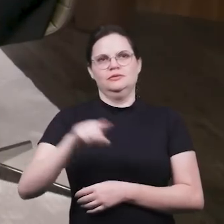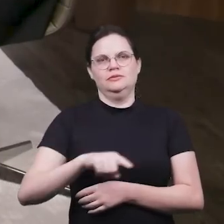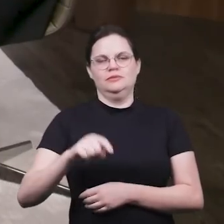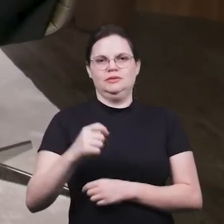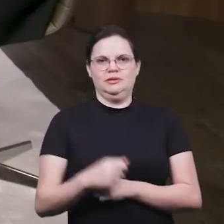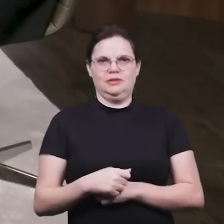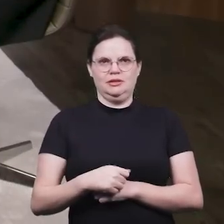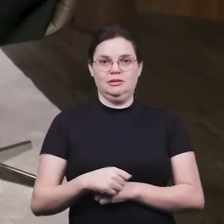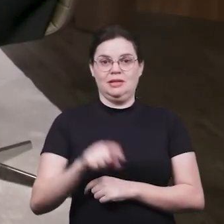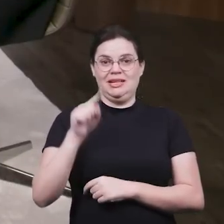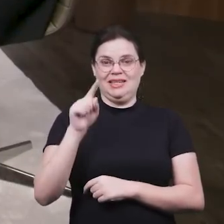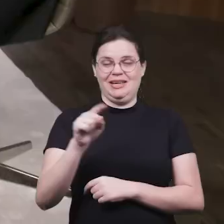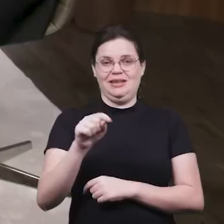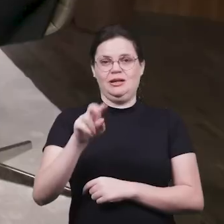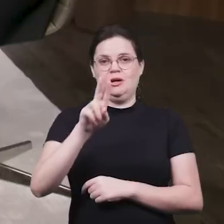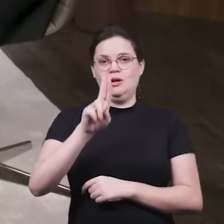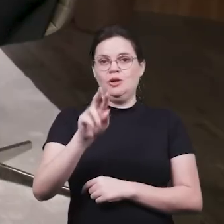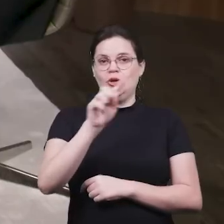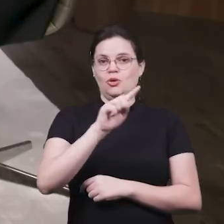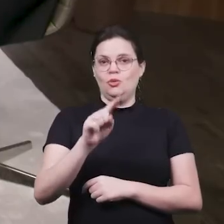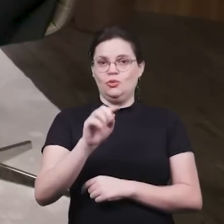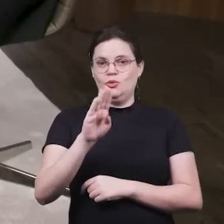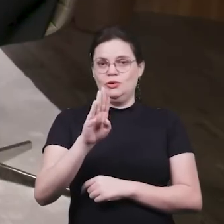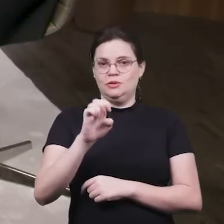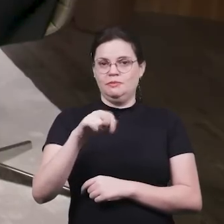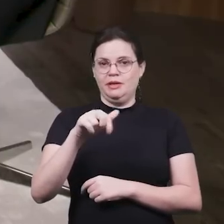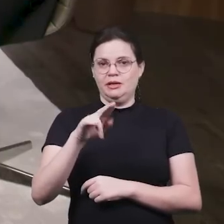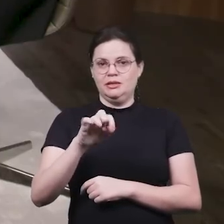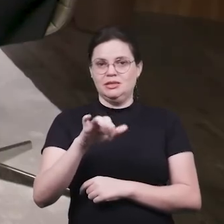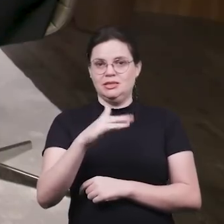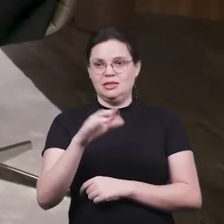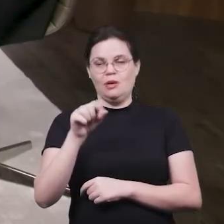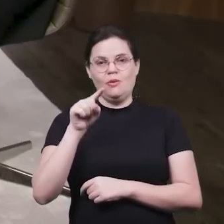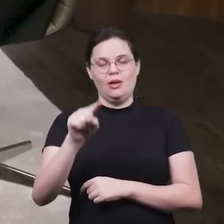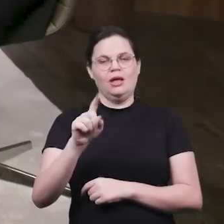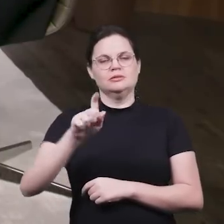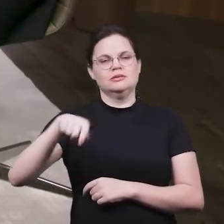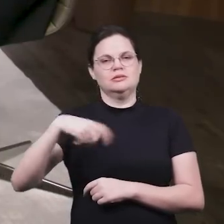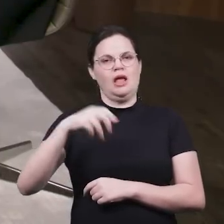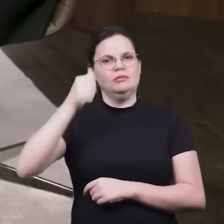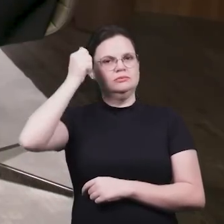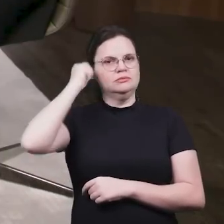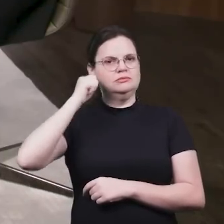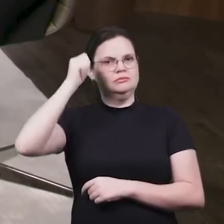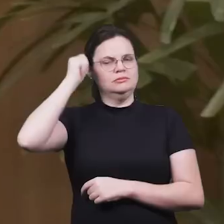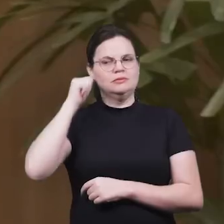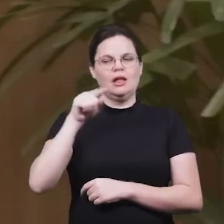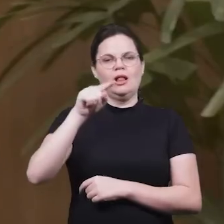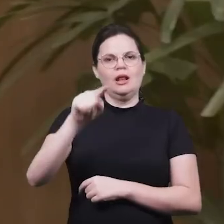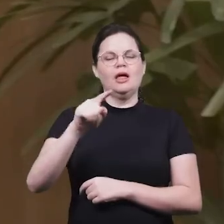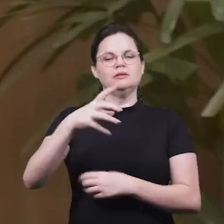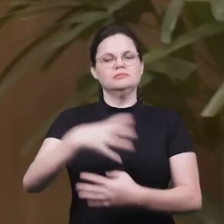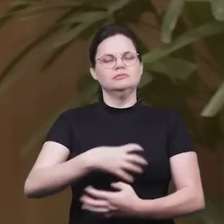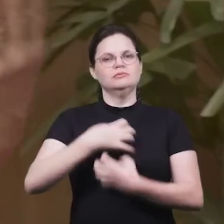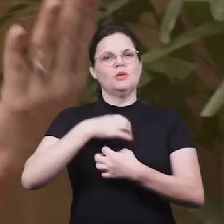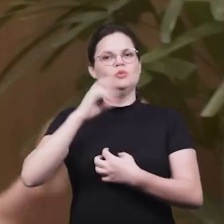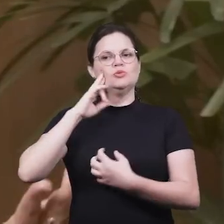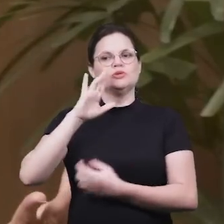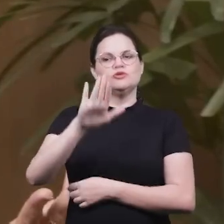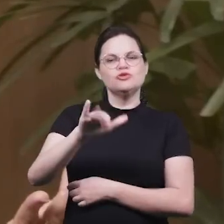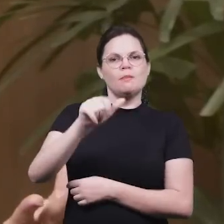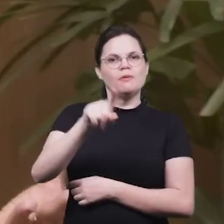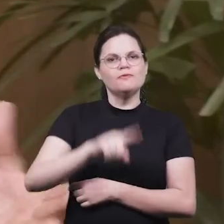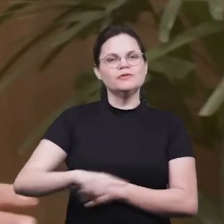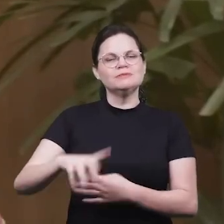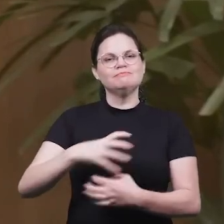do Uzbequistão ouviram a voz do Senhor e vieram conhecer essa obra que nos